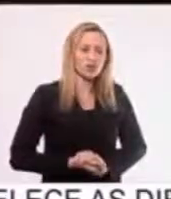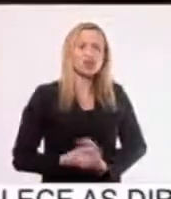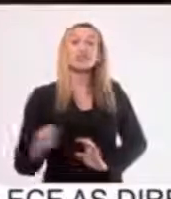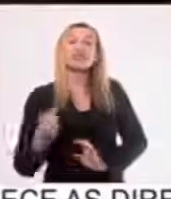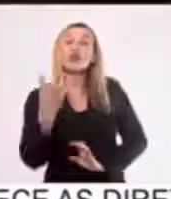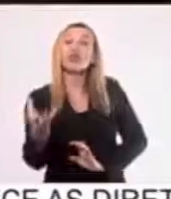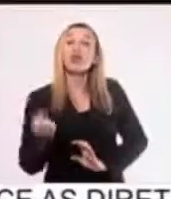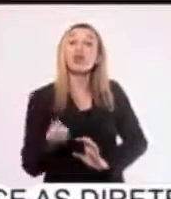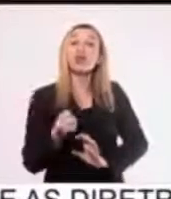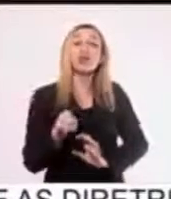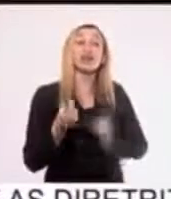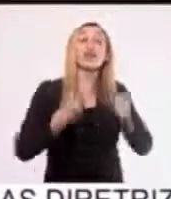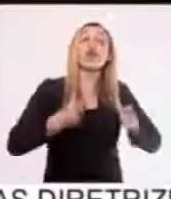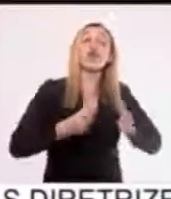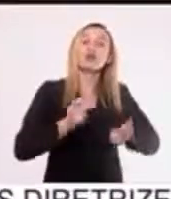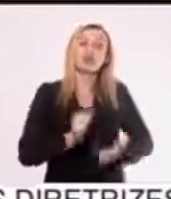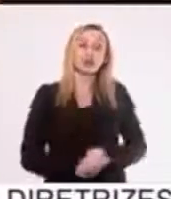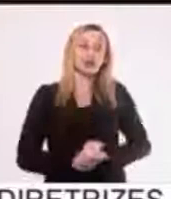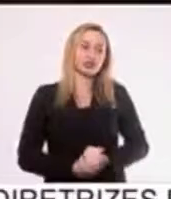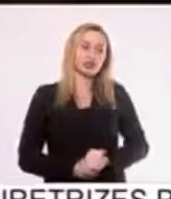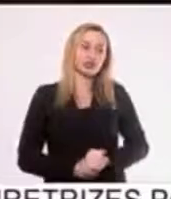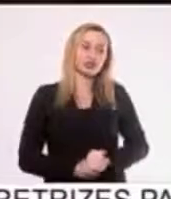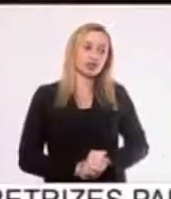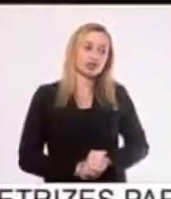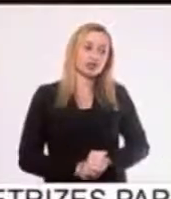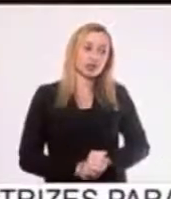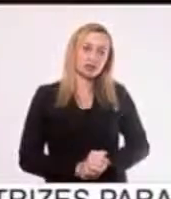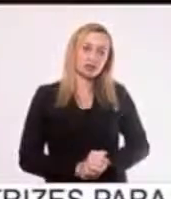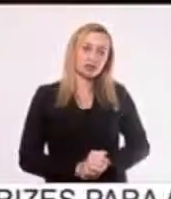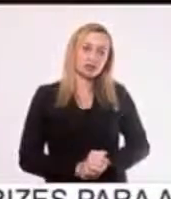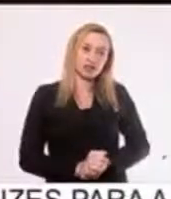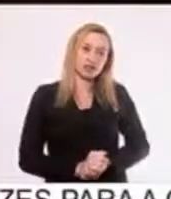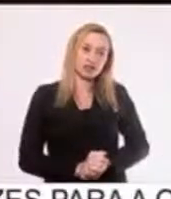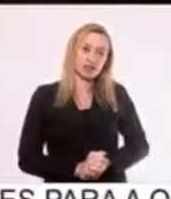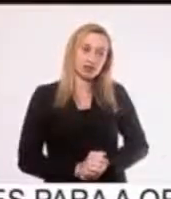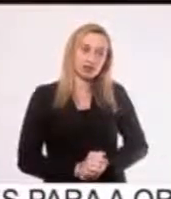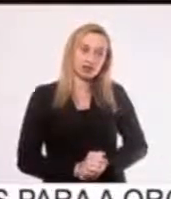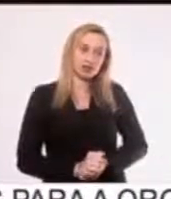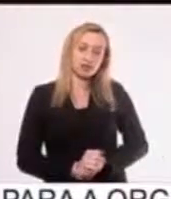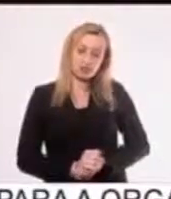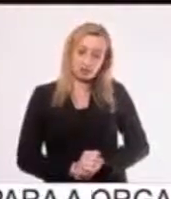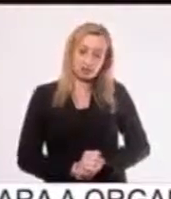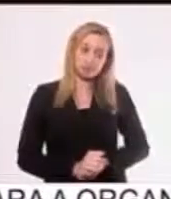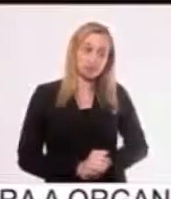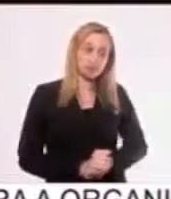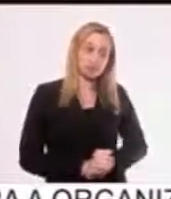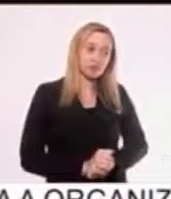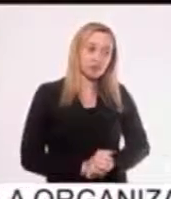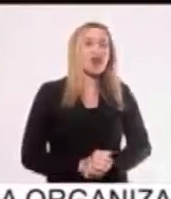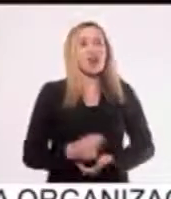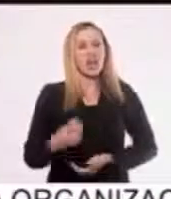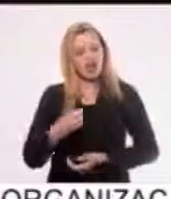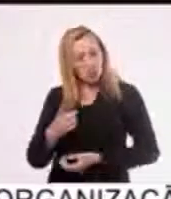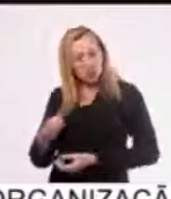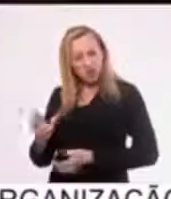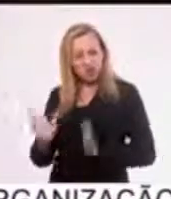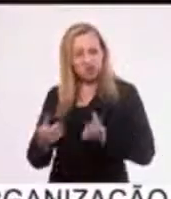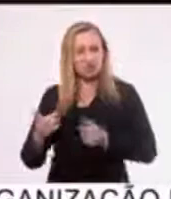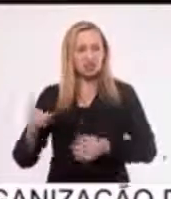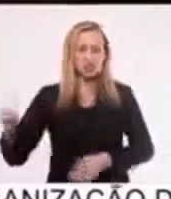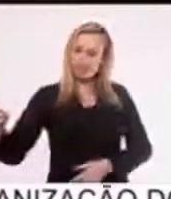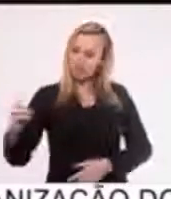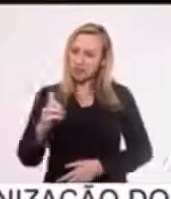nas universidades públicas. Já é um grande fundamento. Já é um grande fundamento. E vem para cá